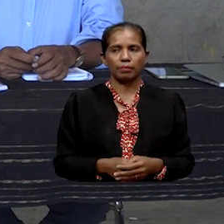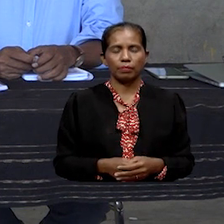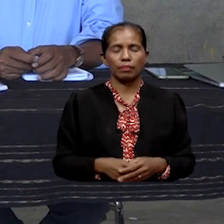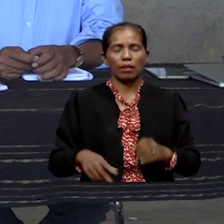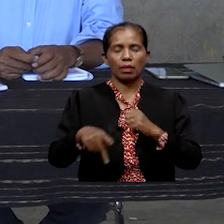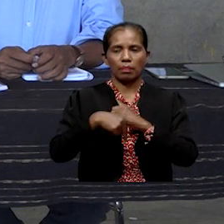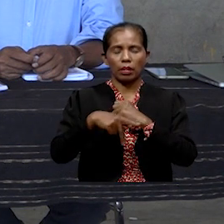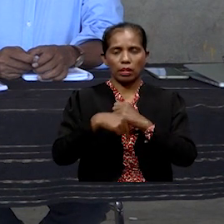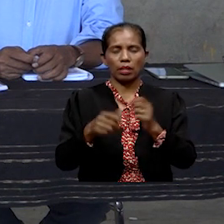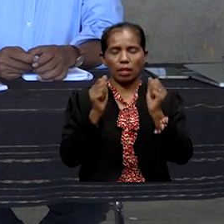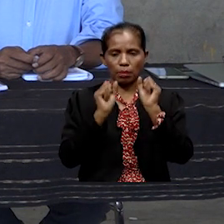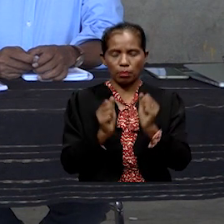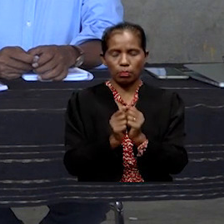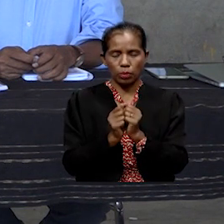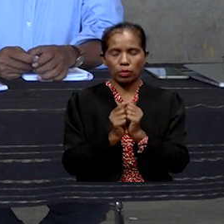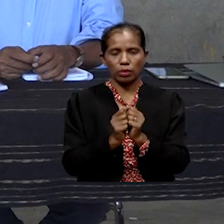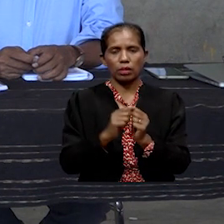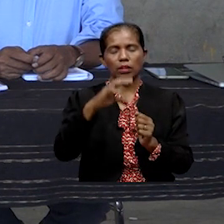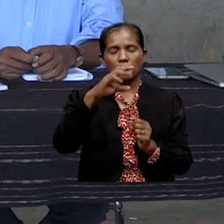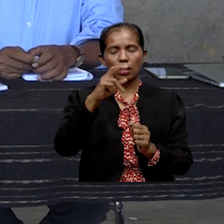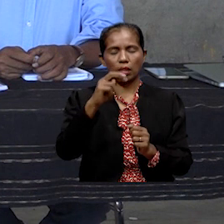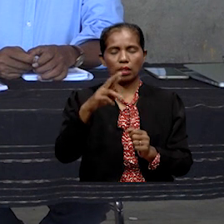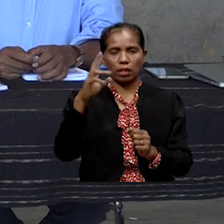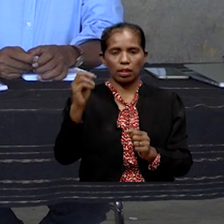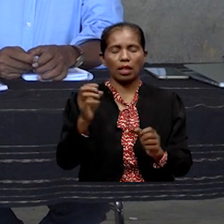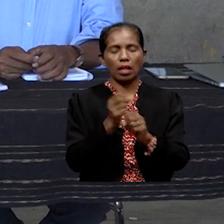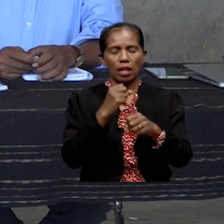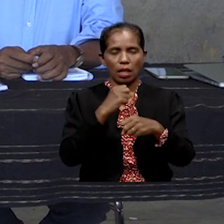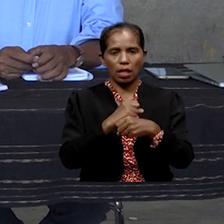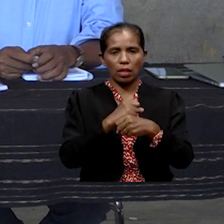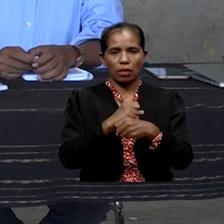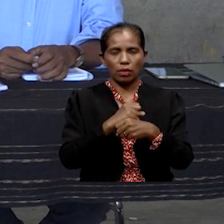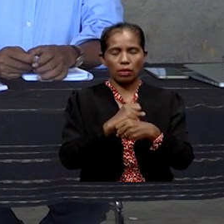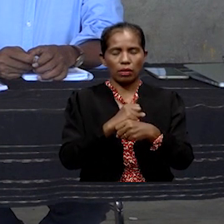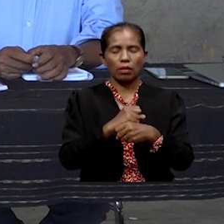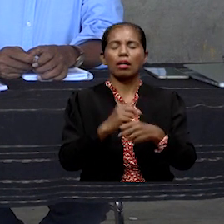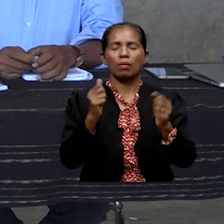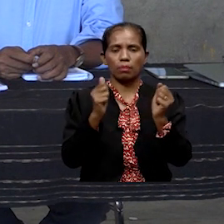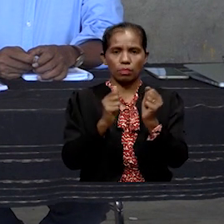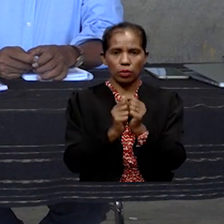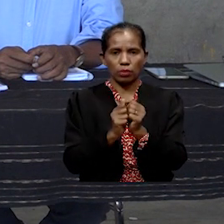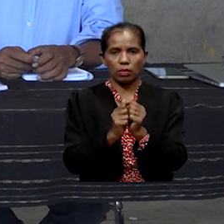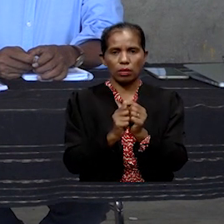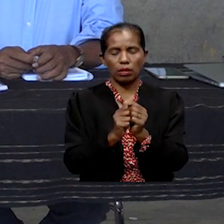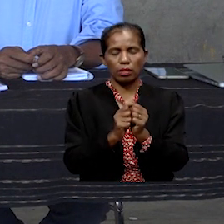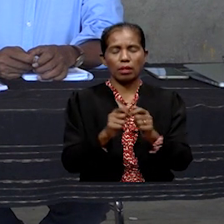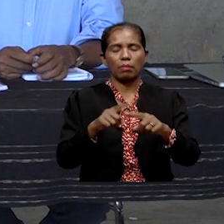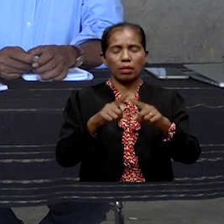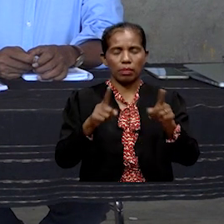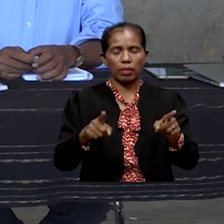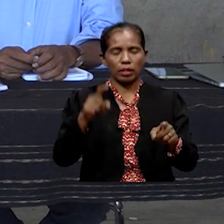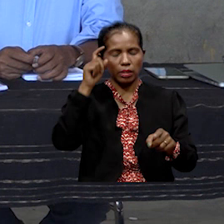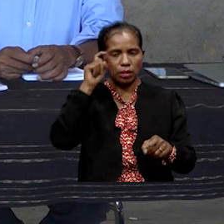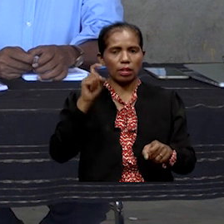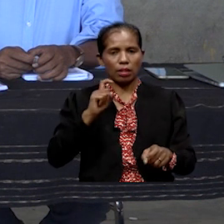Partidos de Bihamutu com CNRD forma aliança maioria parlamentar plus indigita Mamboat Kairala Shanana